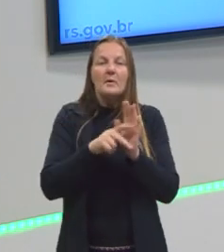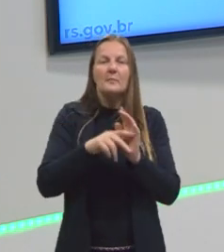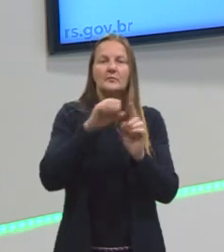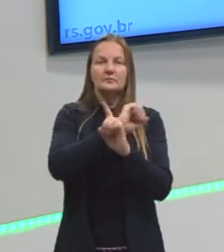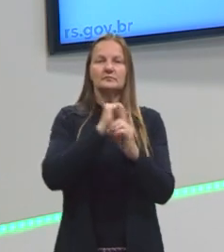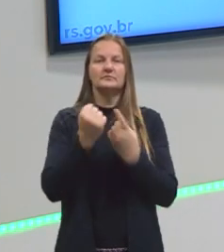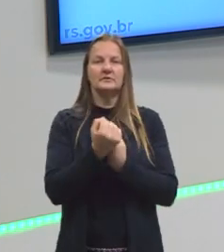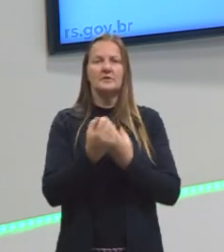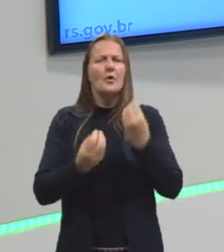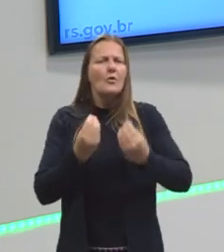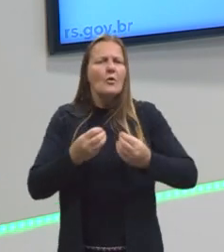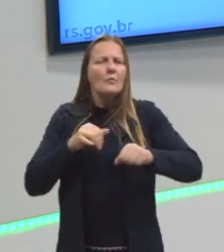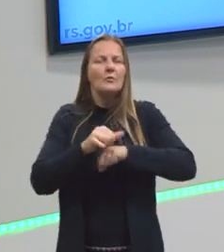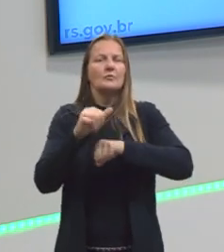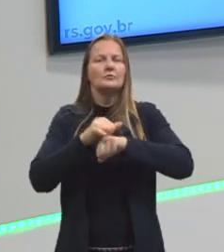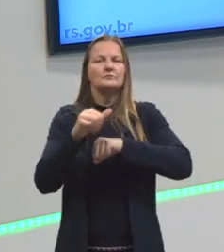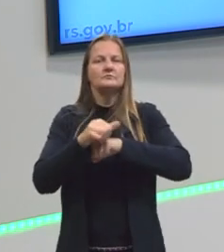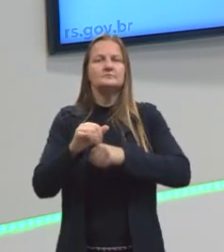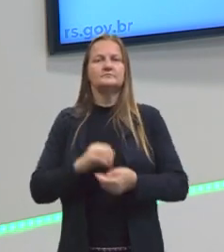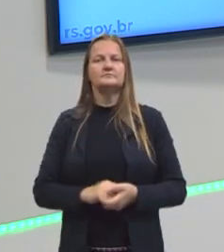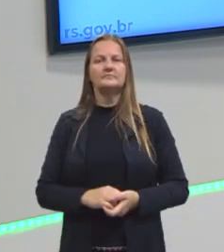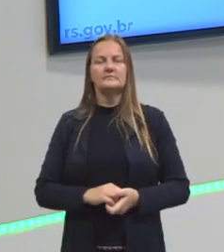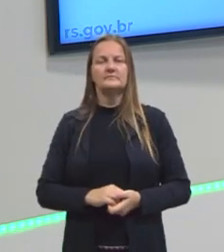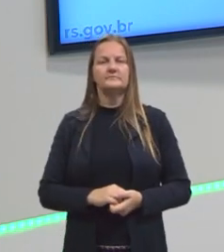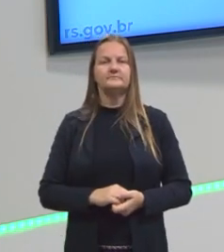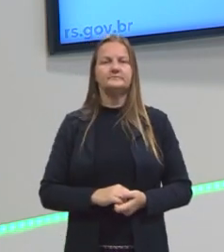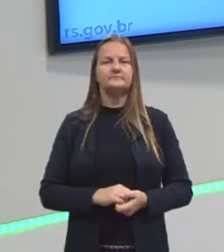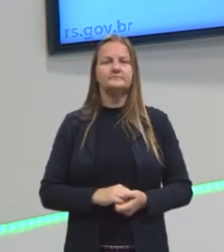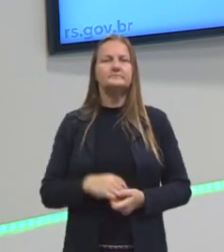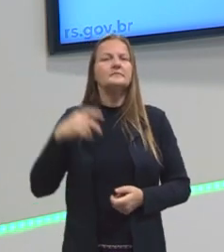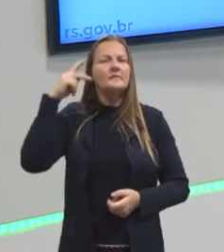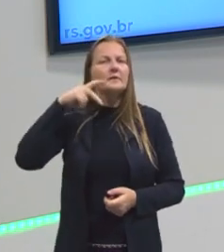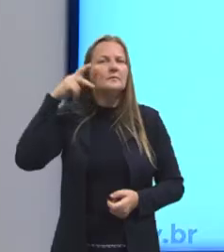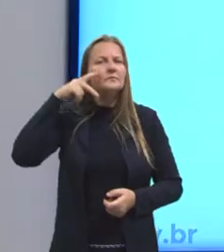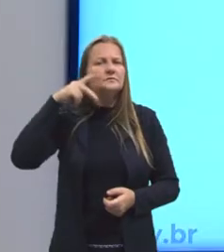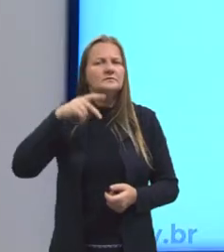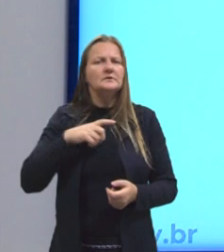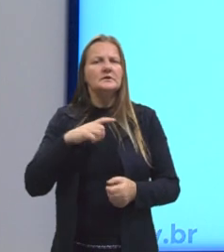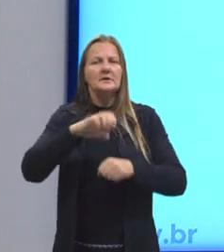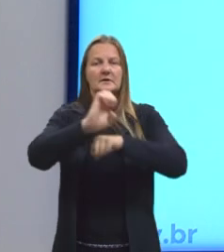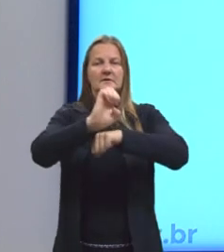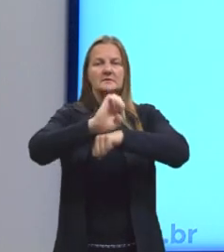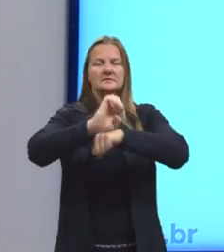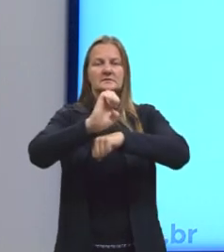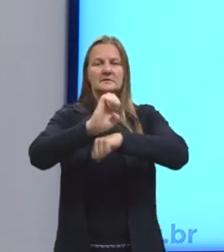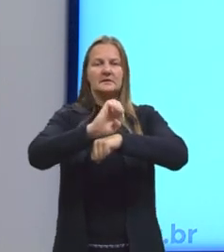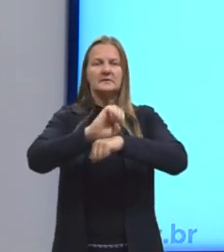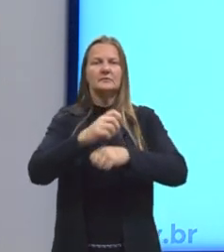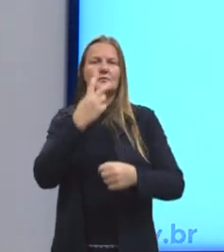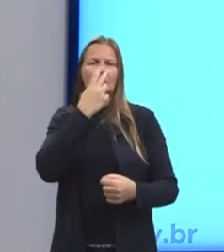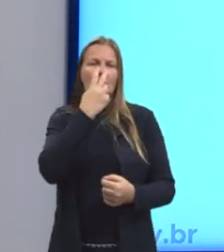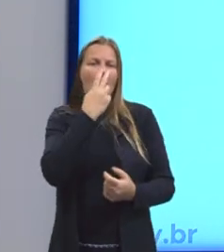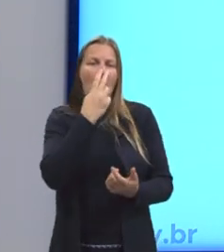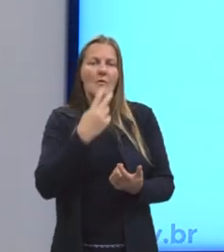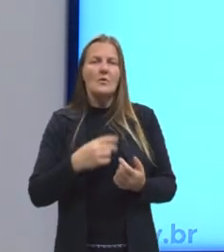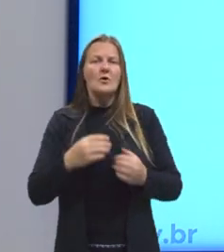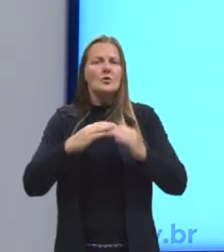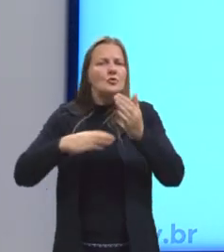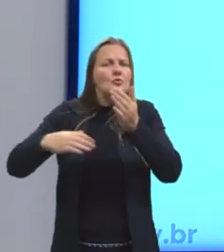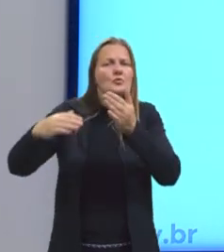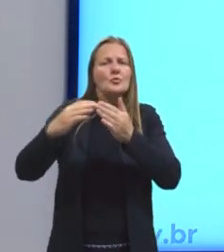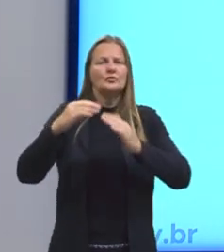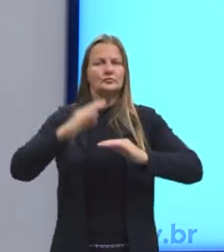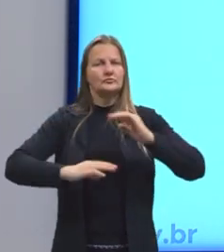como é que vai acontecer o estado Olha só na política né então o Estado como ator para que todos ajam